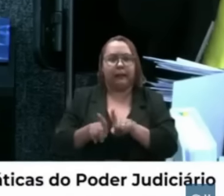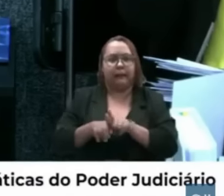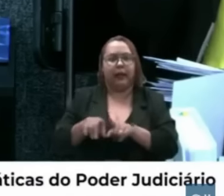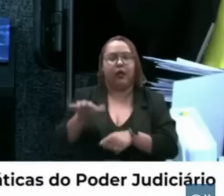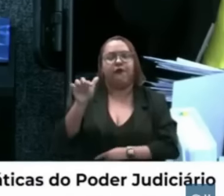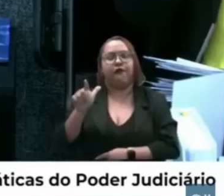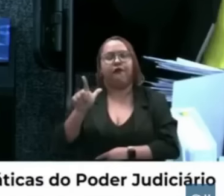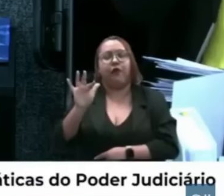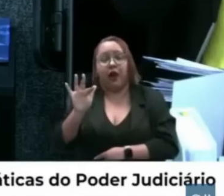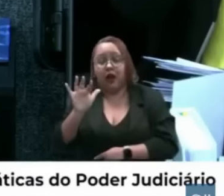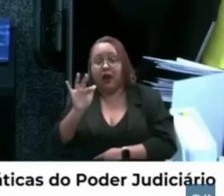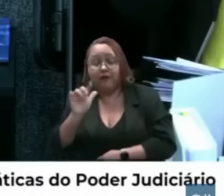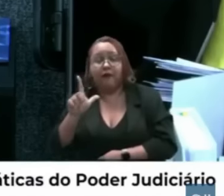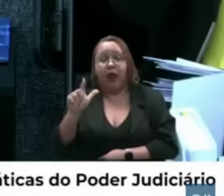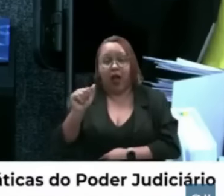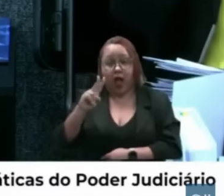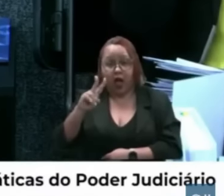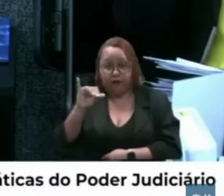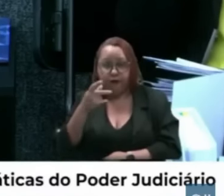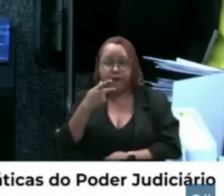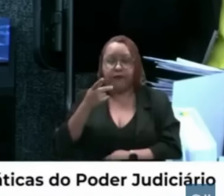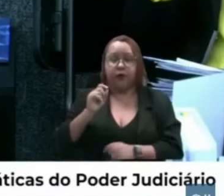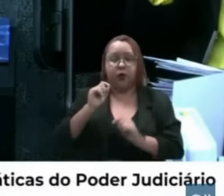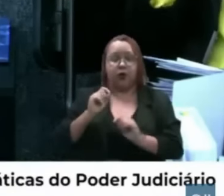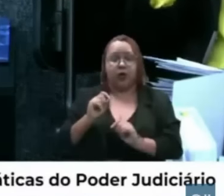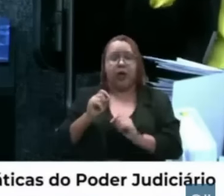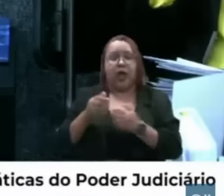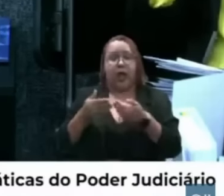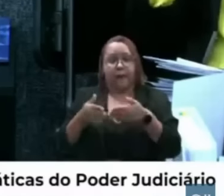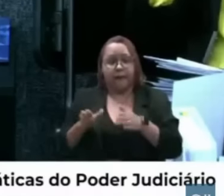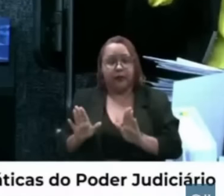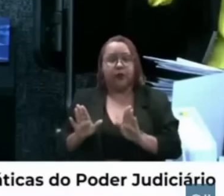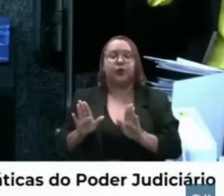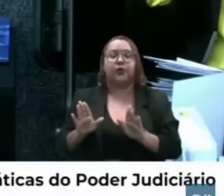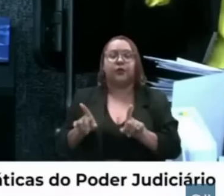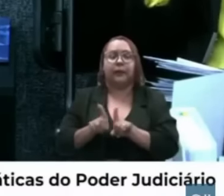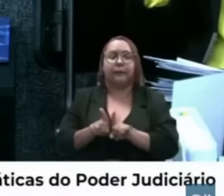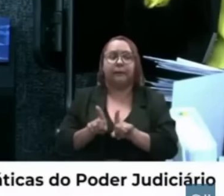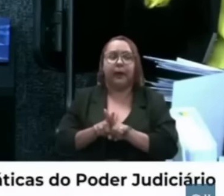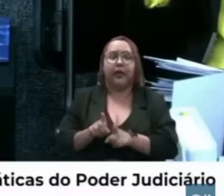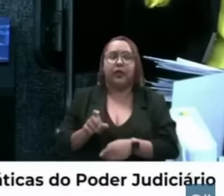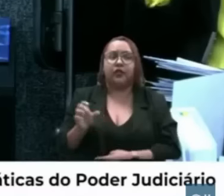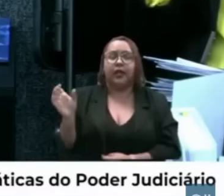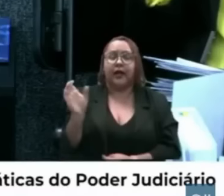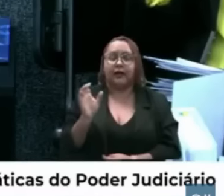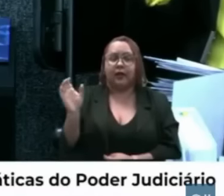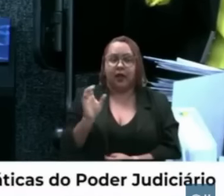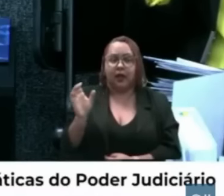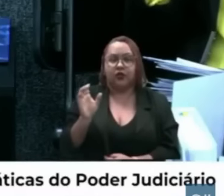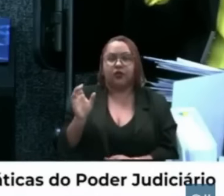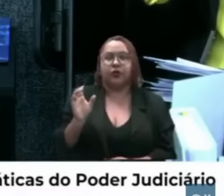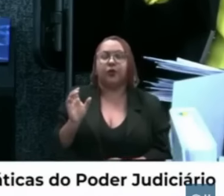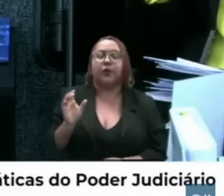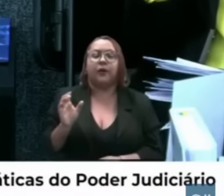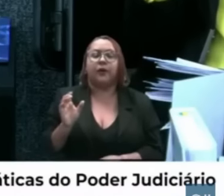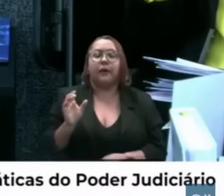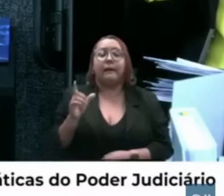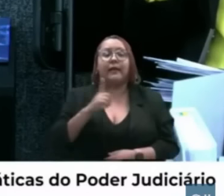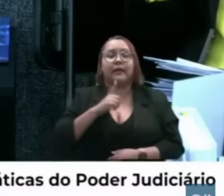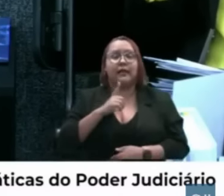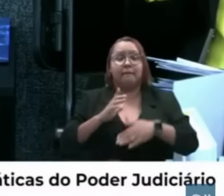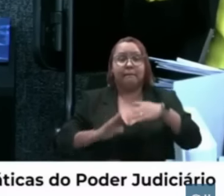Federal foi a autorização para abertura de créditos extraordinários sem cmputo para tetos ou metas